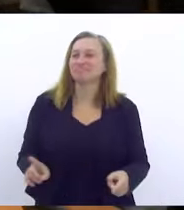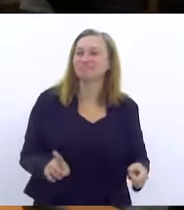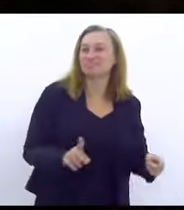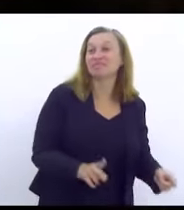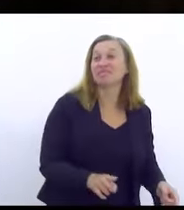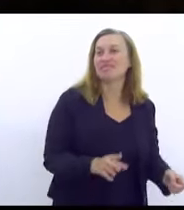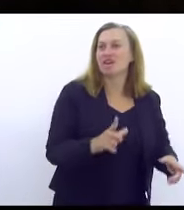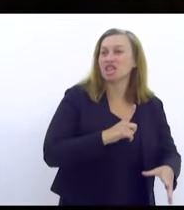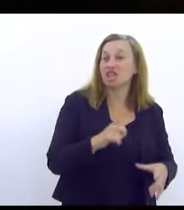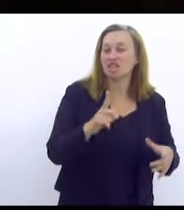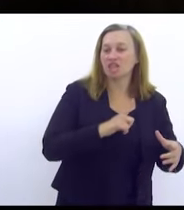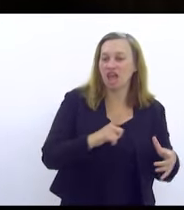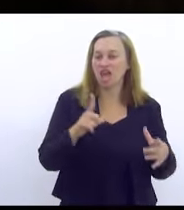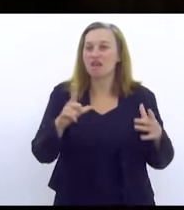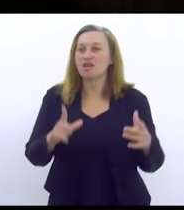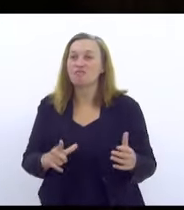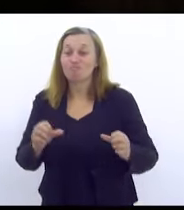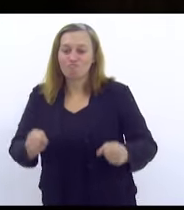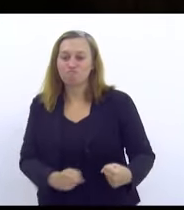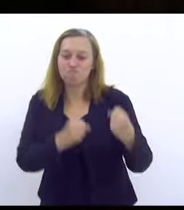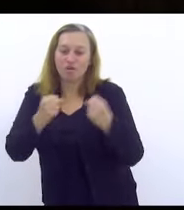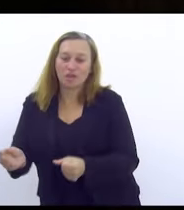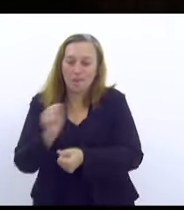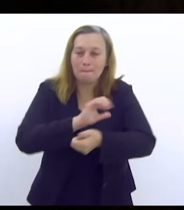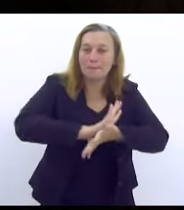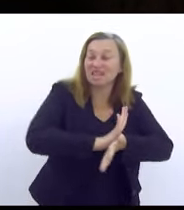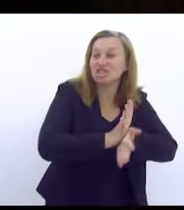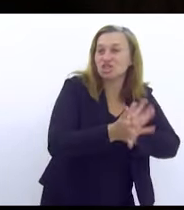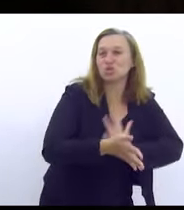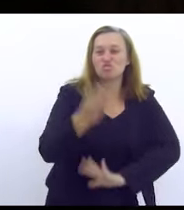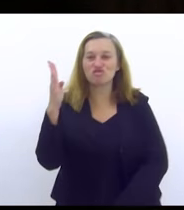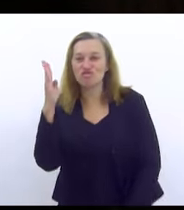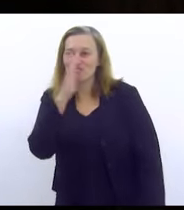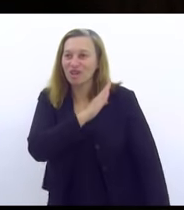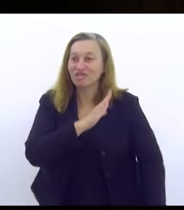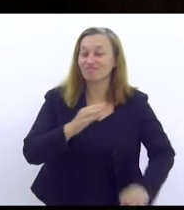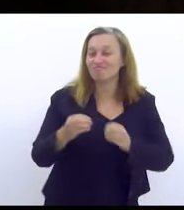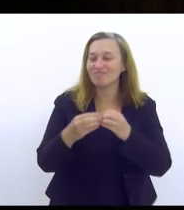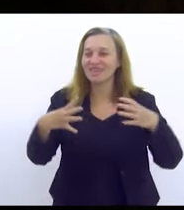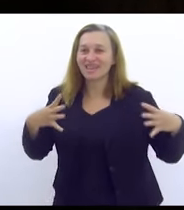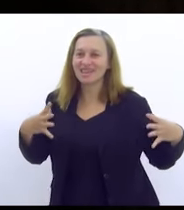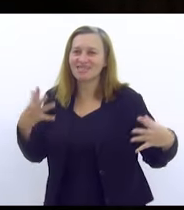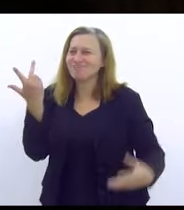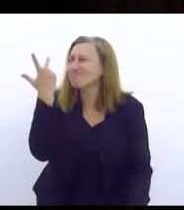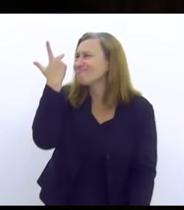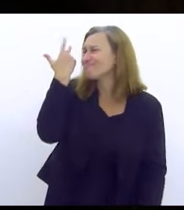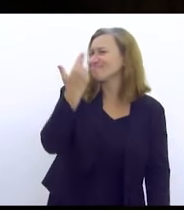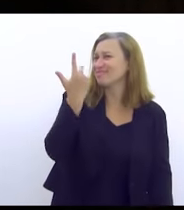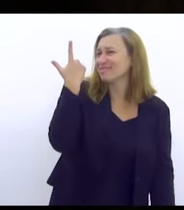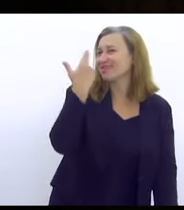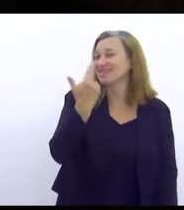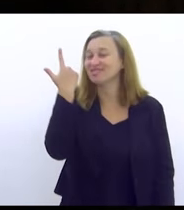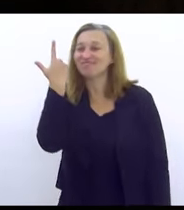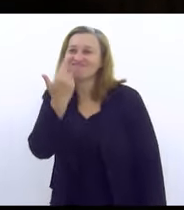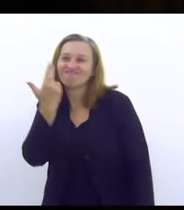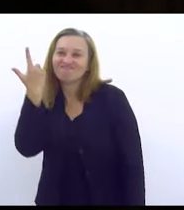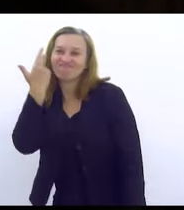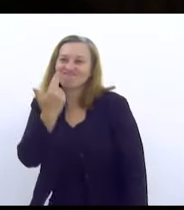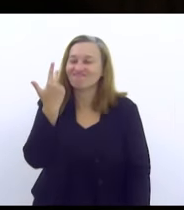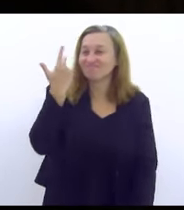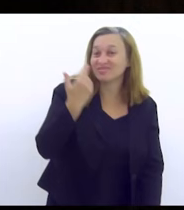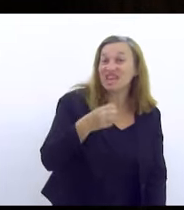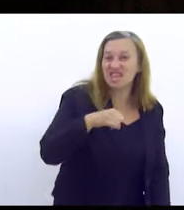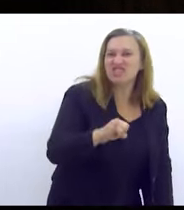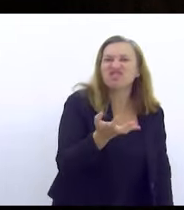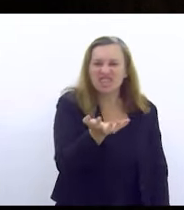lá tem poder pra amarrar o mal, e o milagre é coisa natural. E